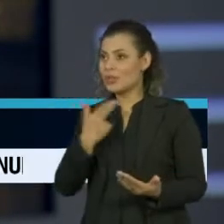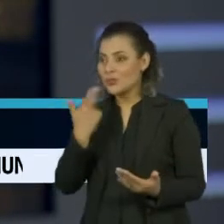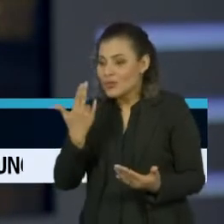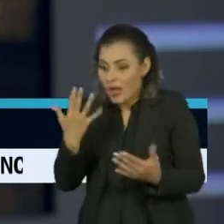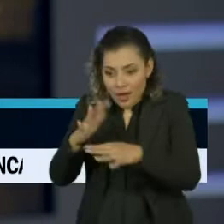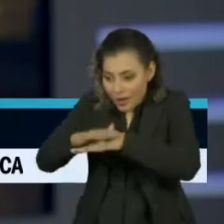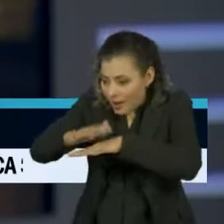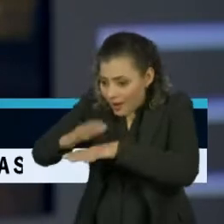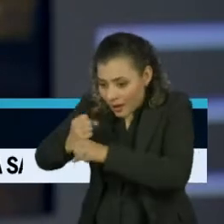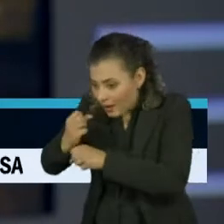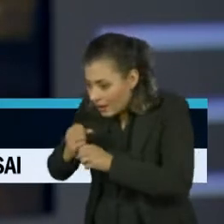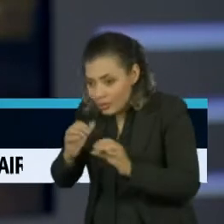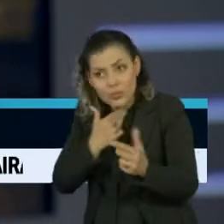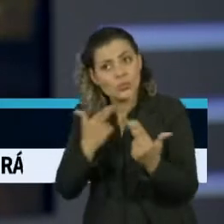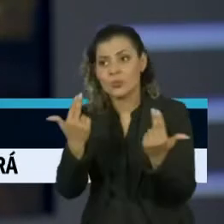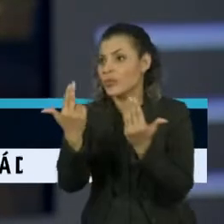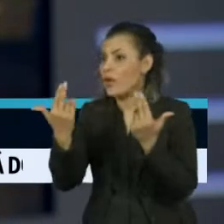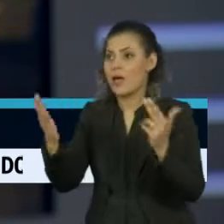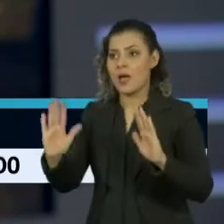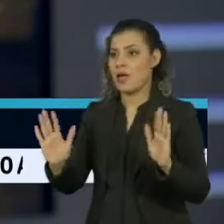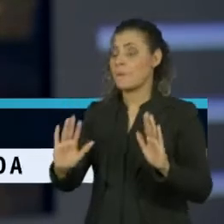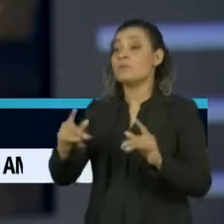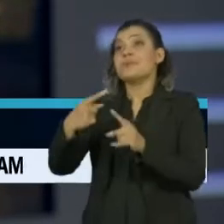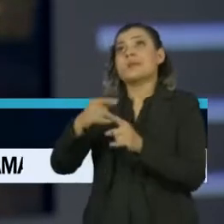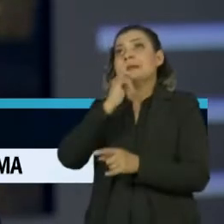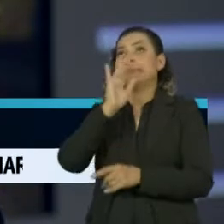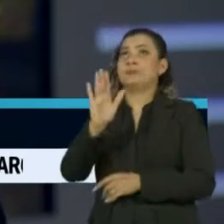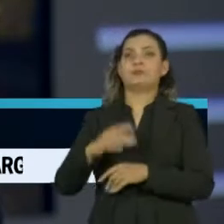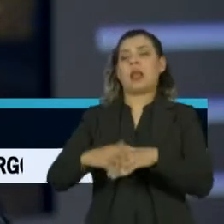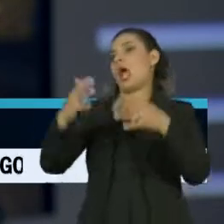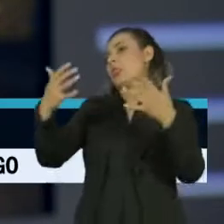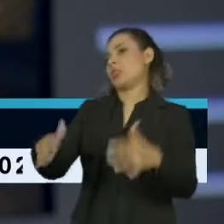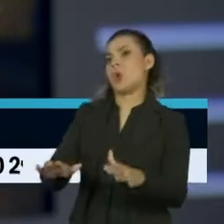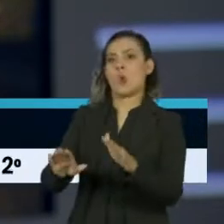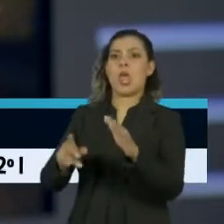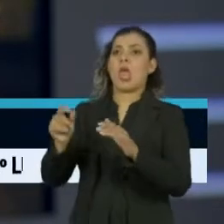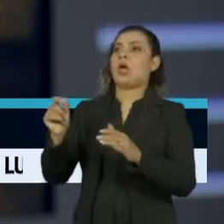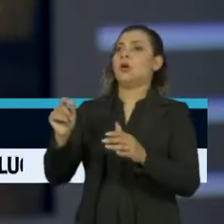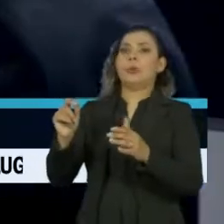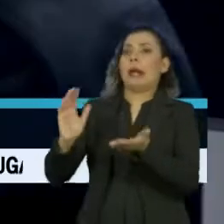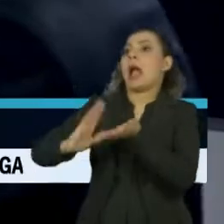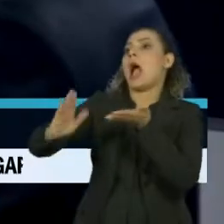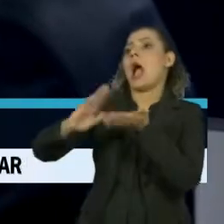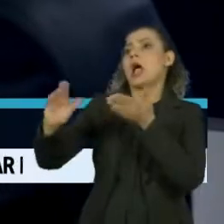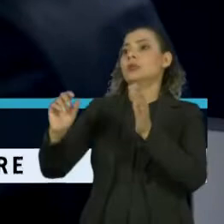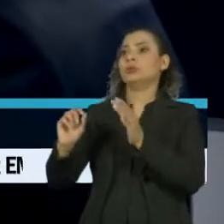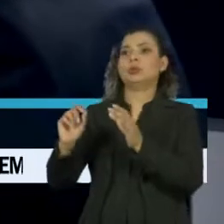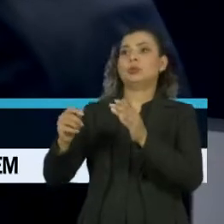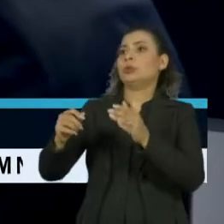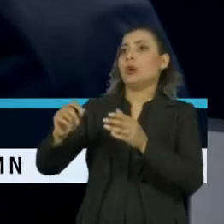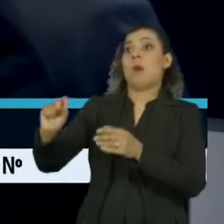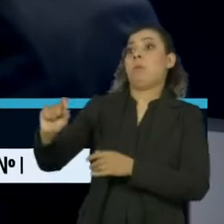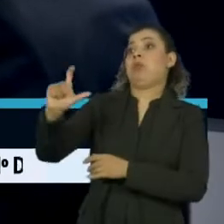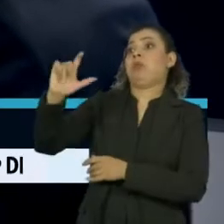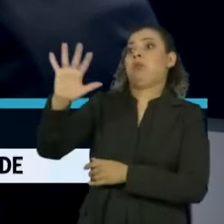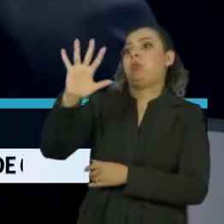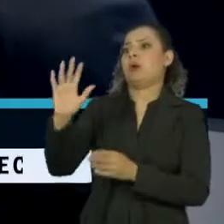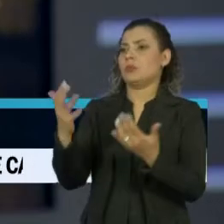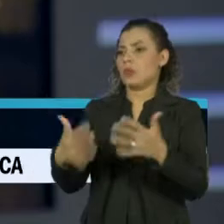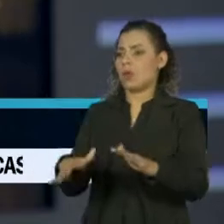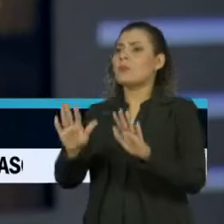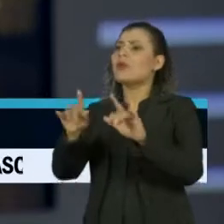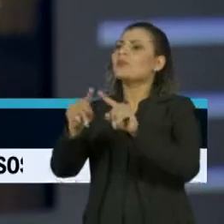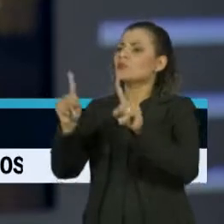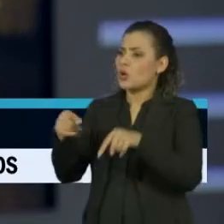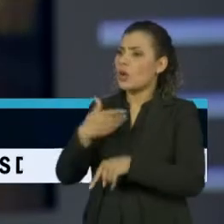realmente porque mesmo inicialmente vamos supor que você não queira aumentar nenhum gasto em termos de investimentos você os funcionários